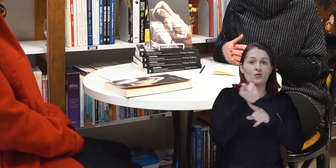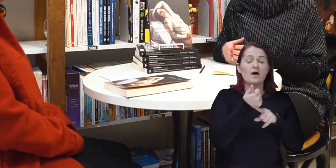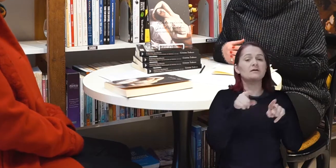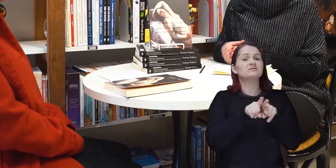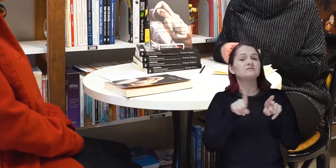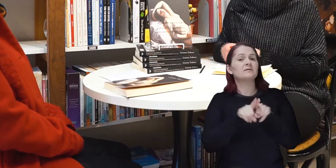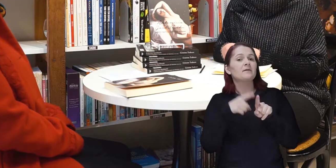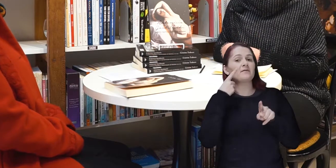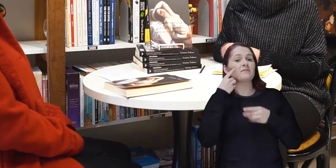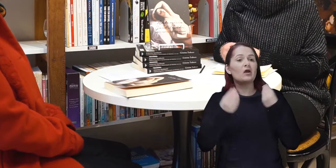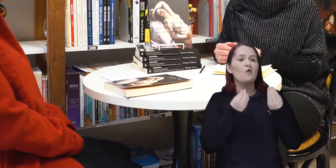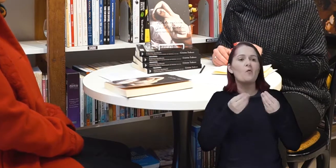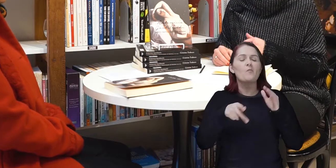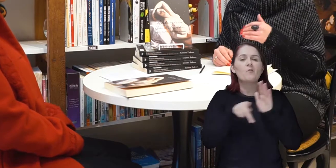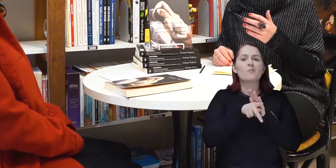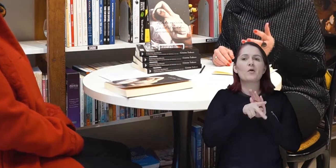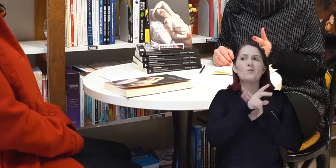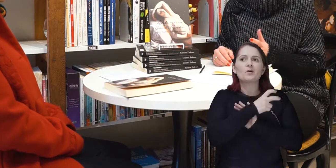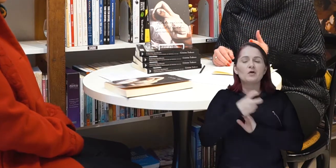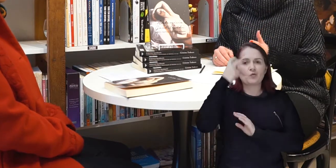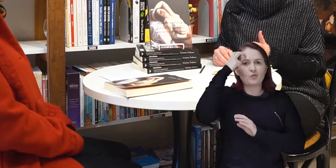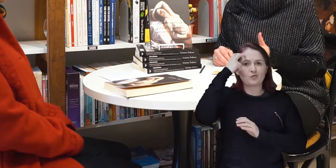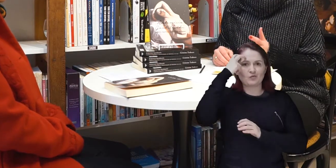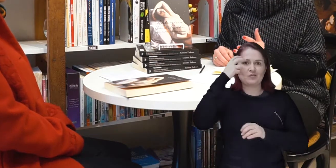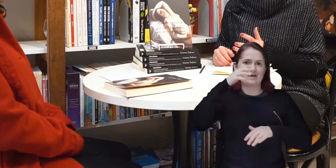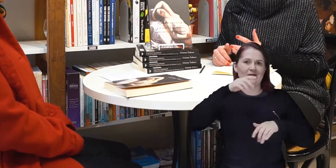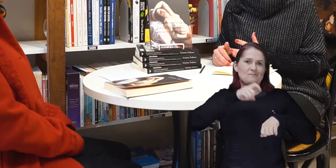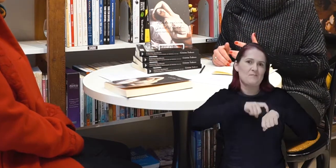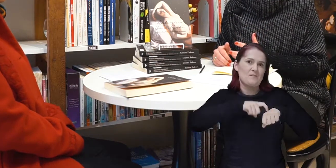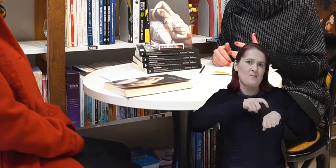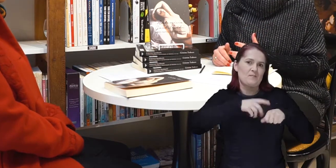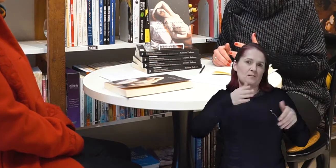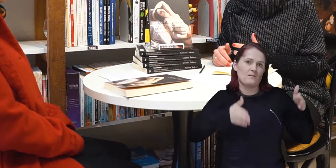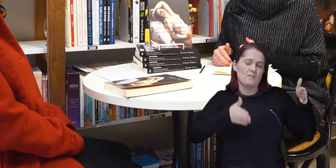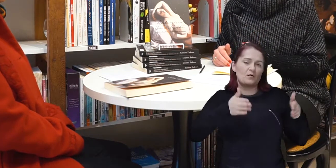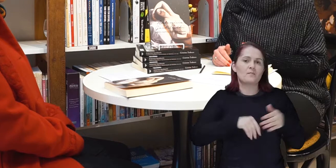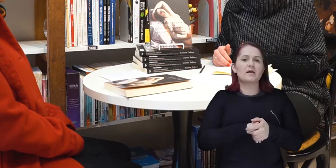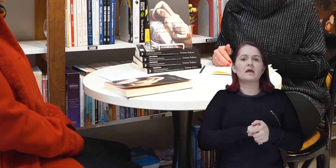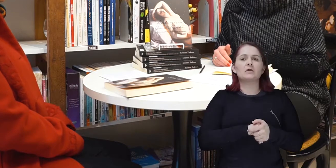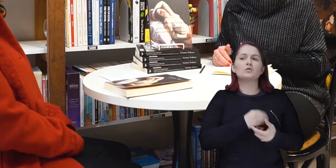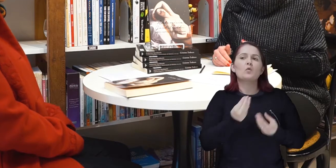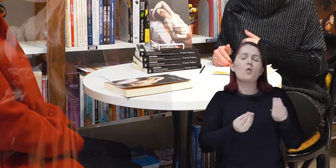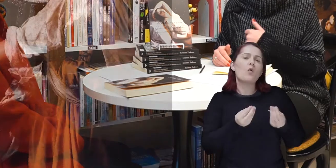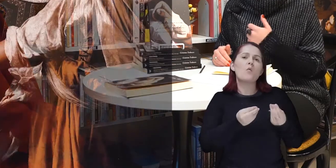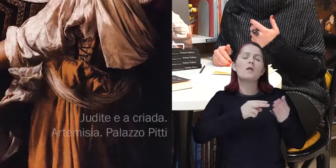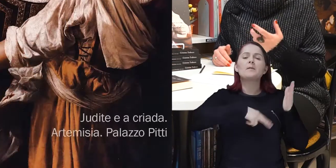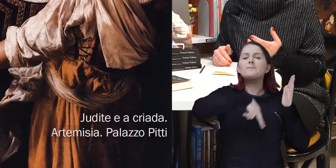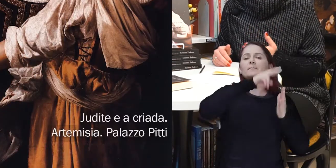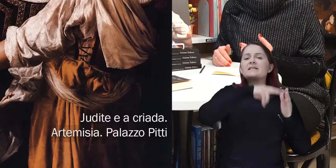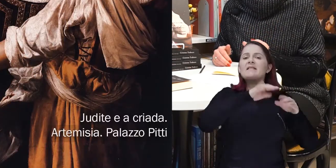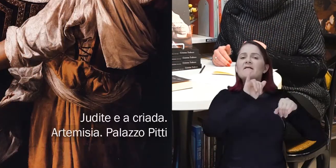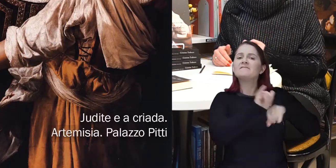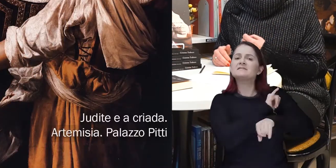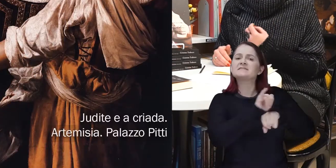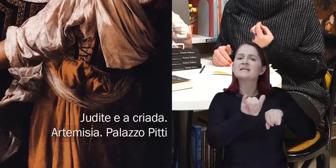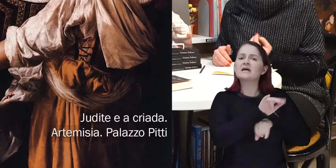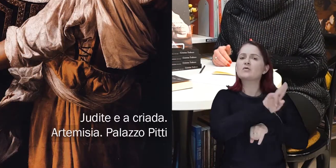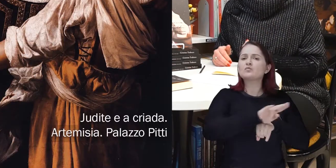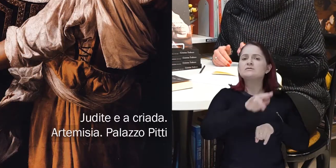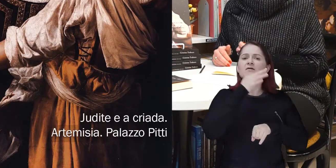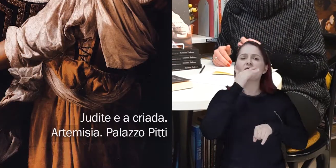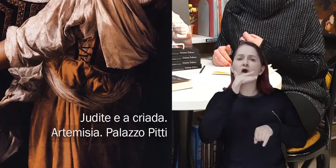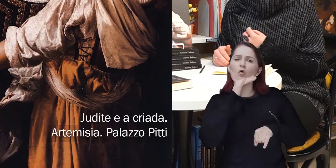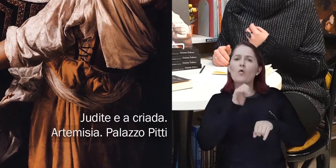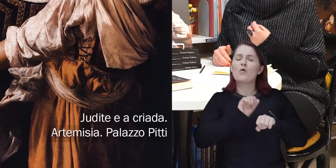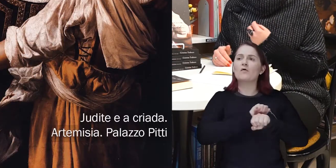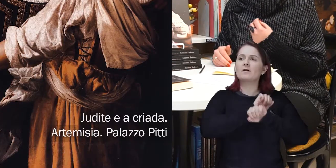com outros artistas, ora dialogando com aquilo que era vigente na época, então usando as técnicas mais abordadas